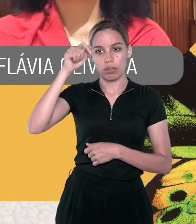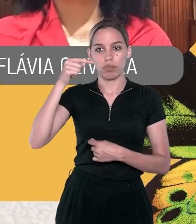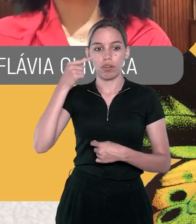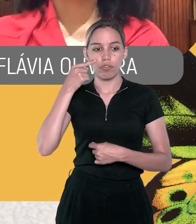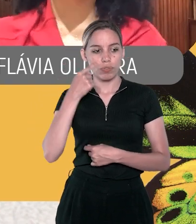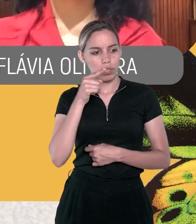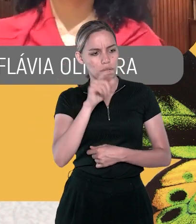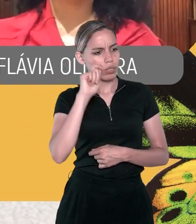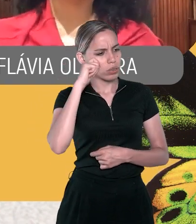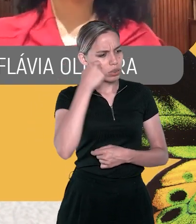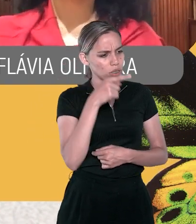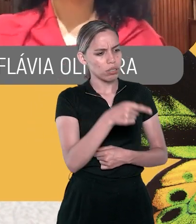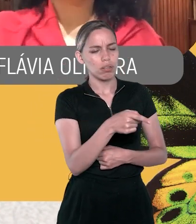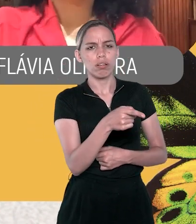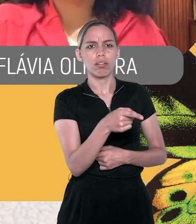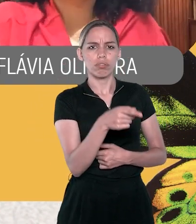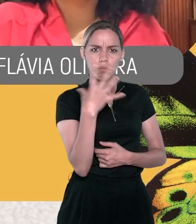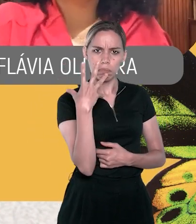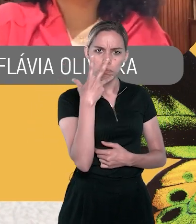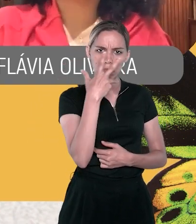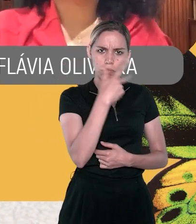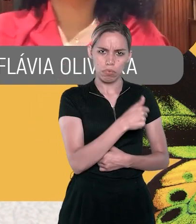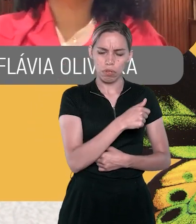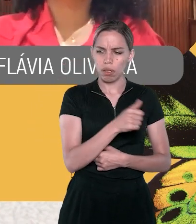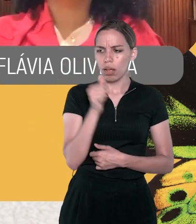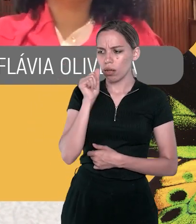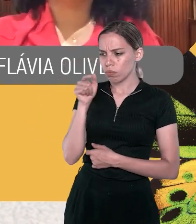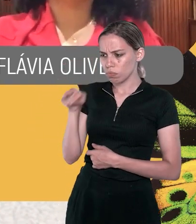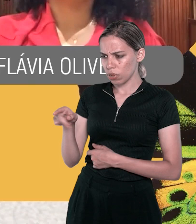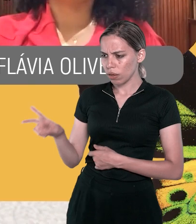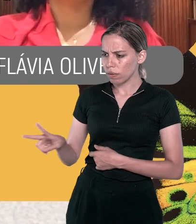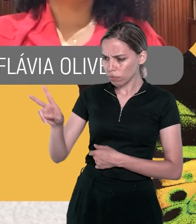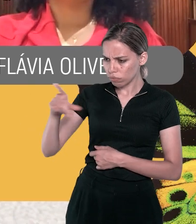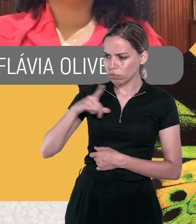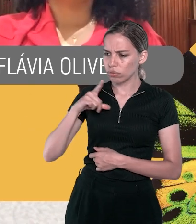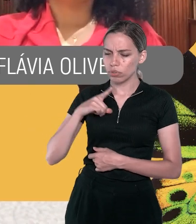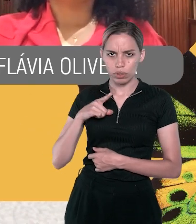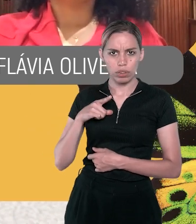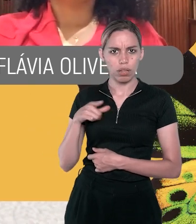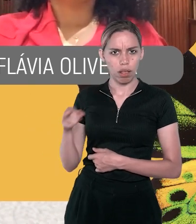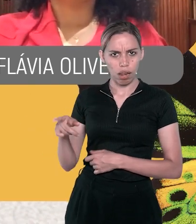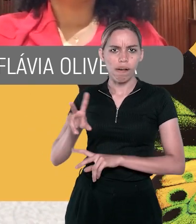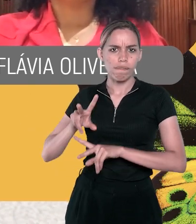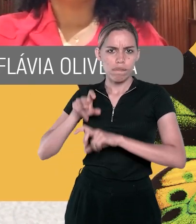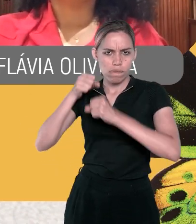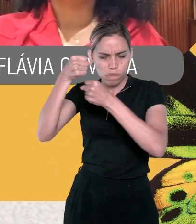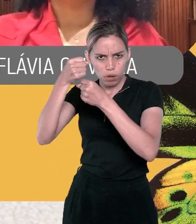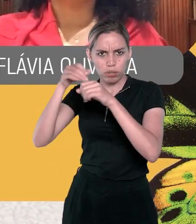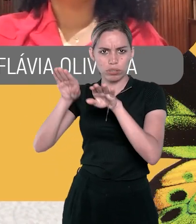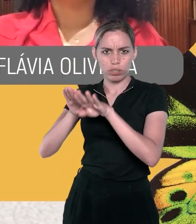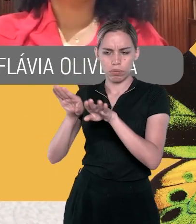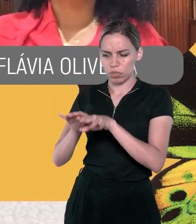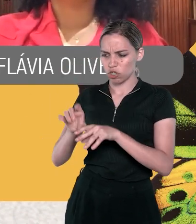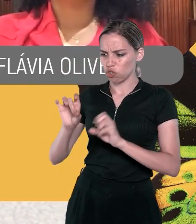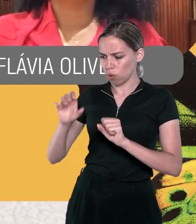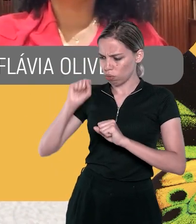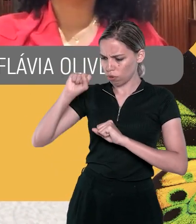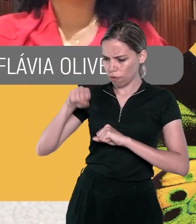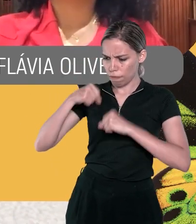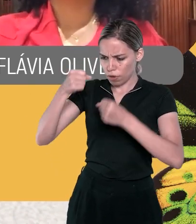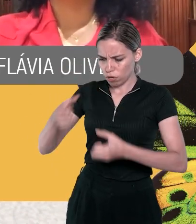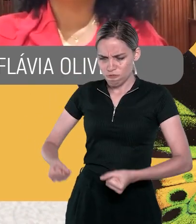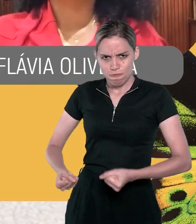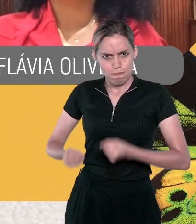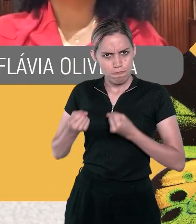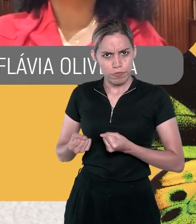beleza do negro, né, as virtudes da mulher, a força da mulher. eu tenho que aprender que força física não é tudo, e às vezes até uma